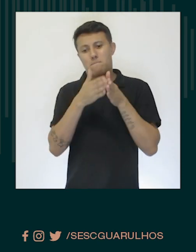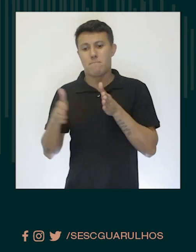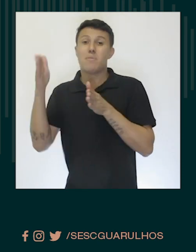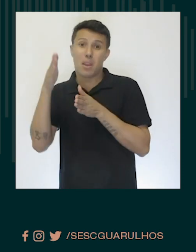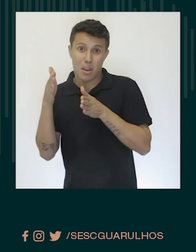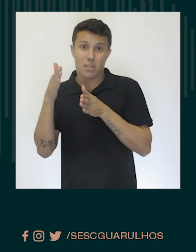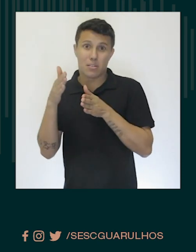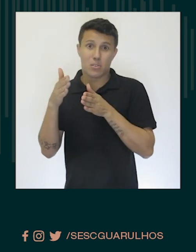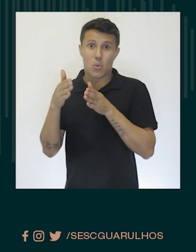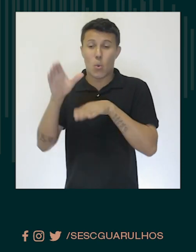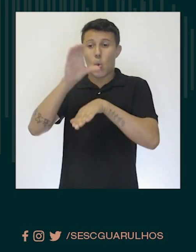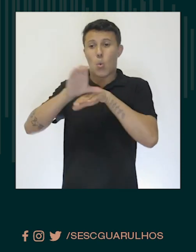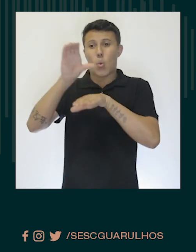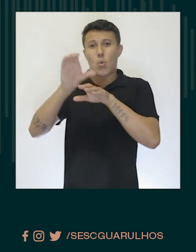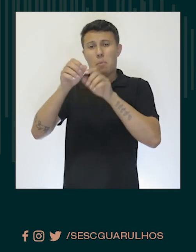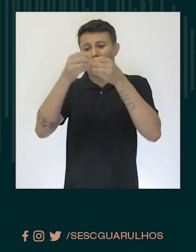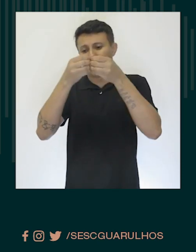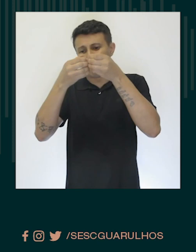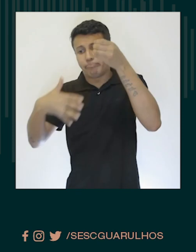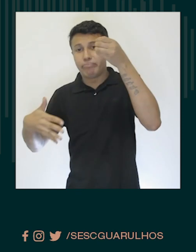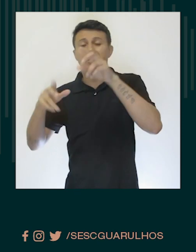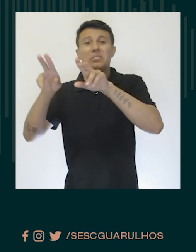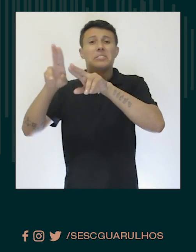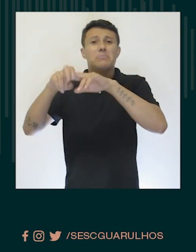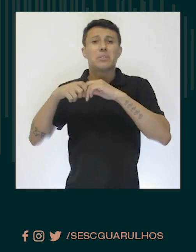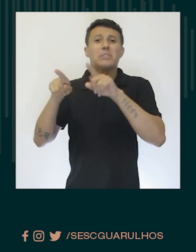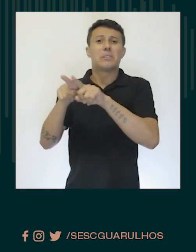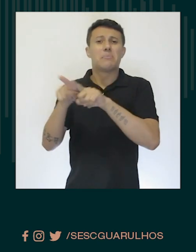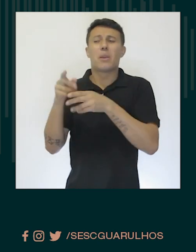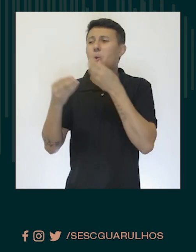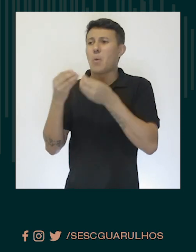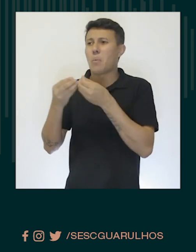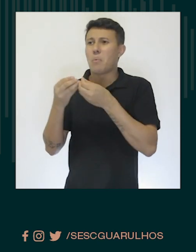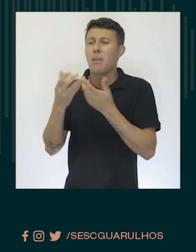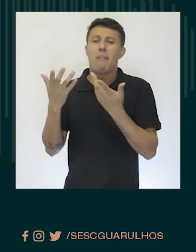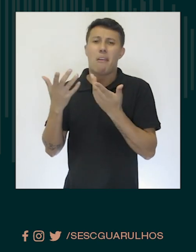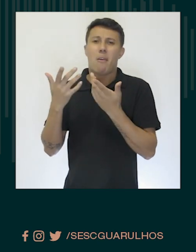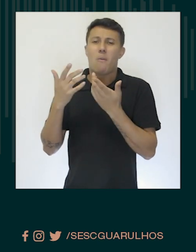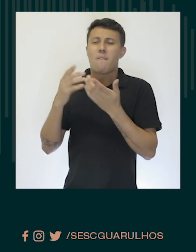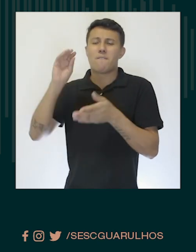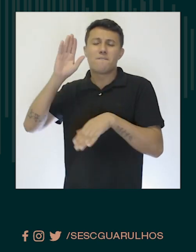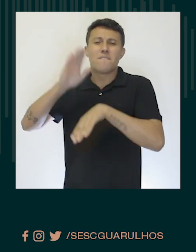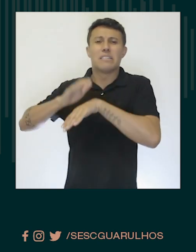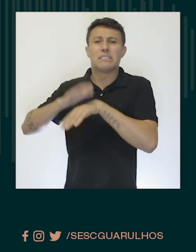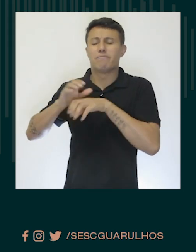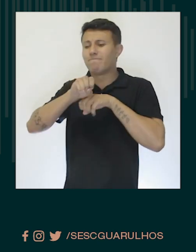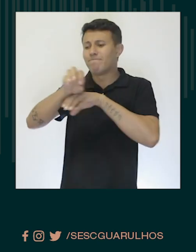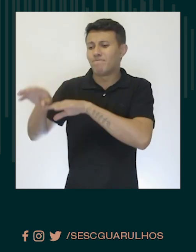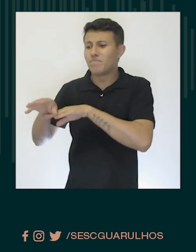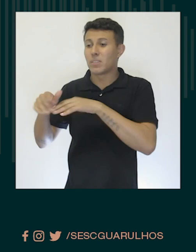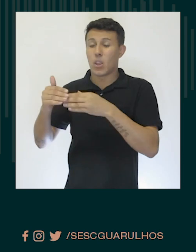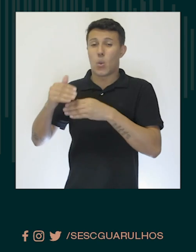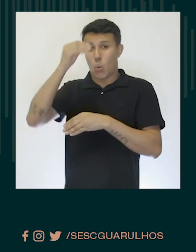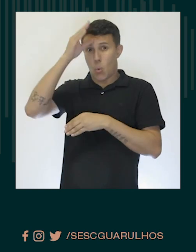estou estudando, que eu estou montando, que eu estou realizando, poder passar o conhecimento desses artistas que